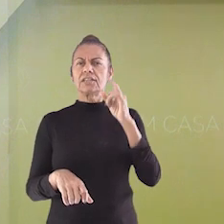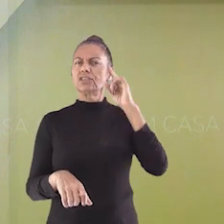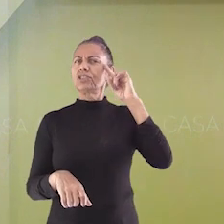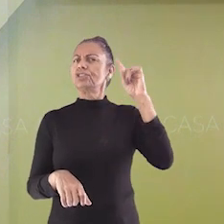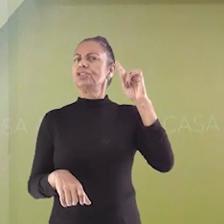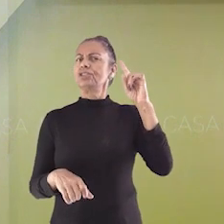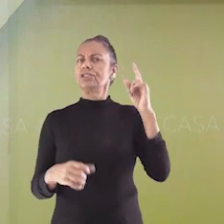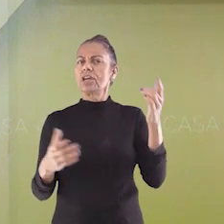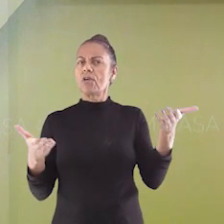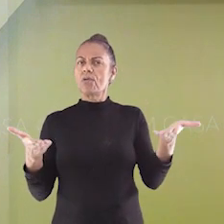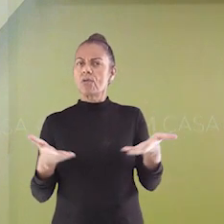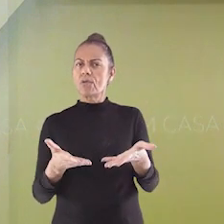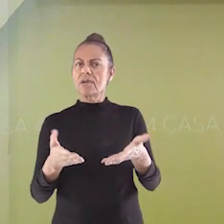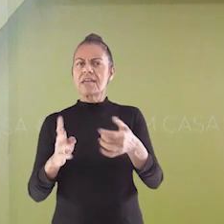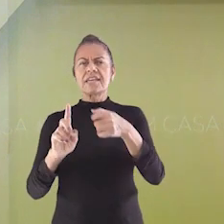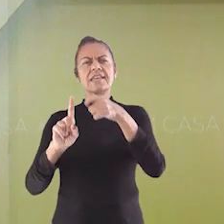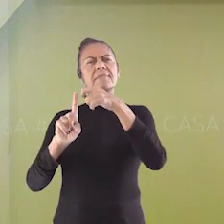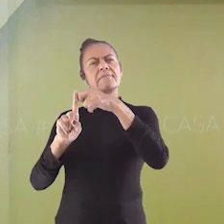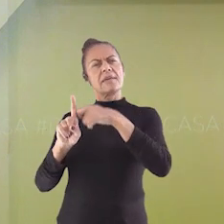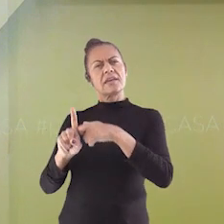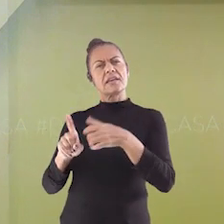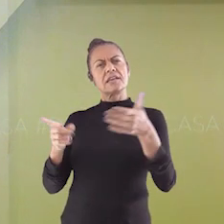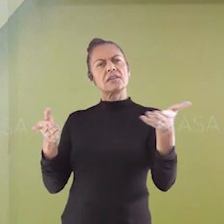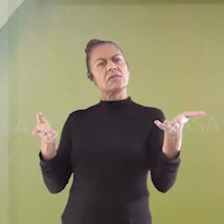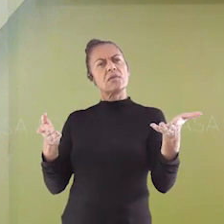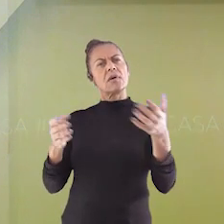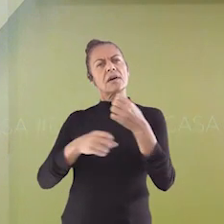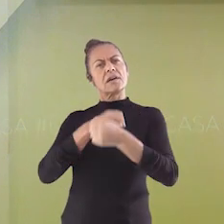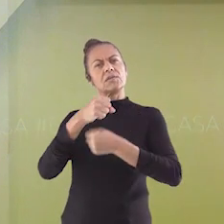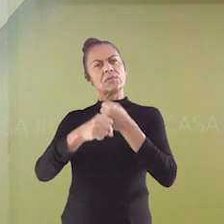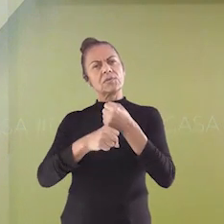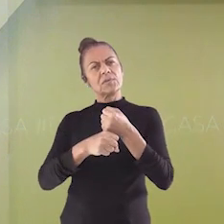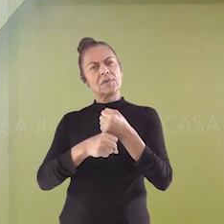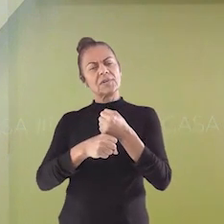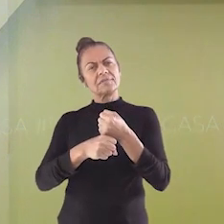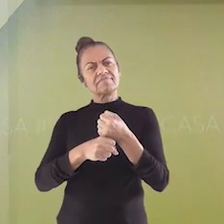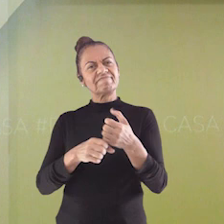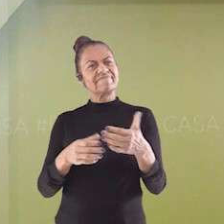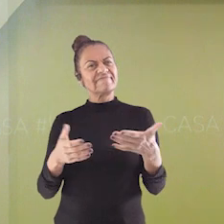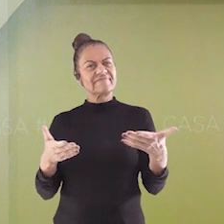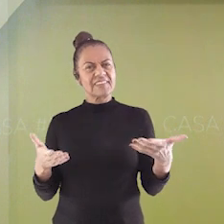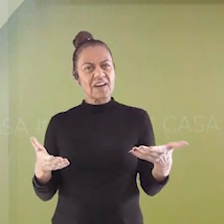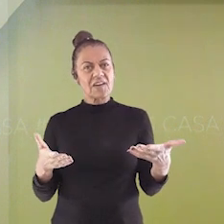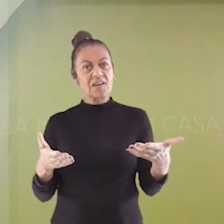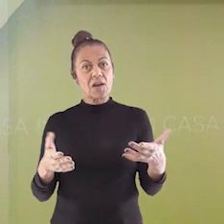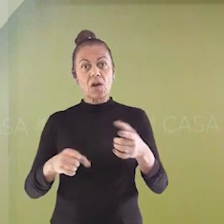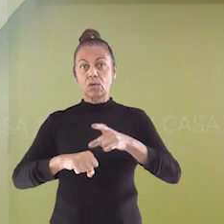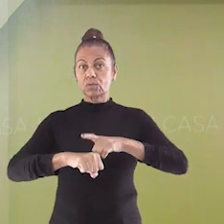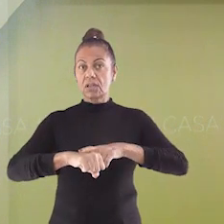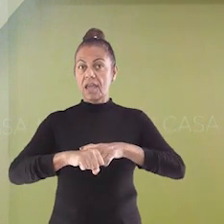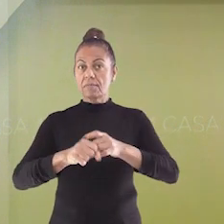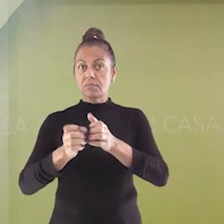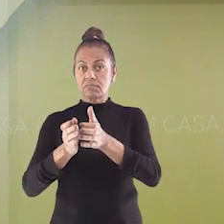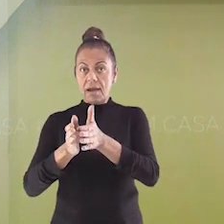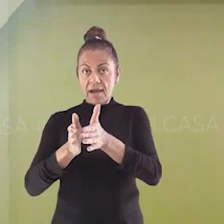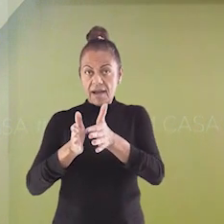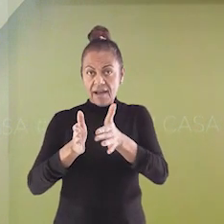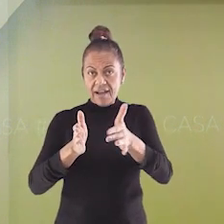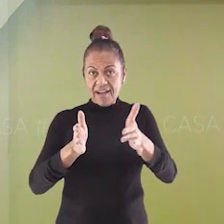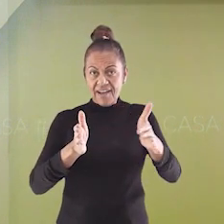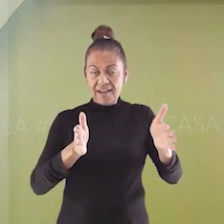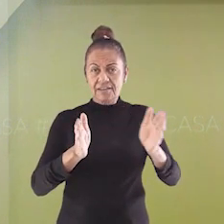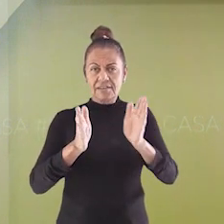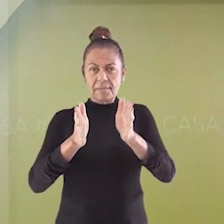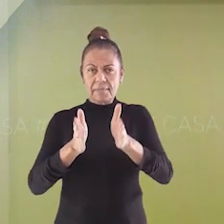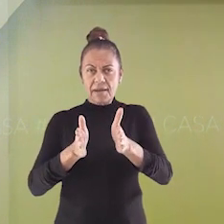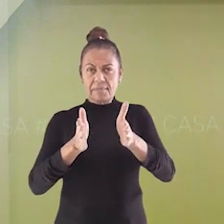hoje? Em que mês a gente está? Qual ano? Ou seja, o tempo cronológico serve para medir